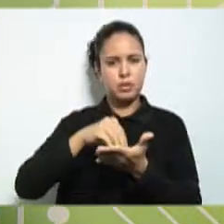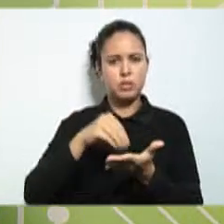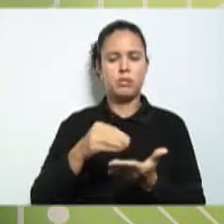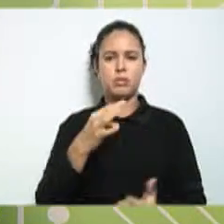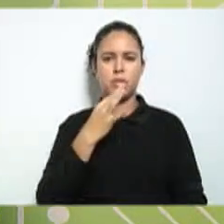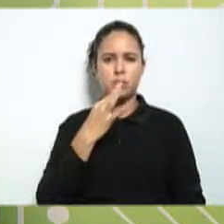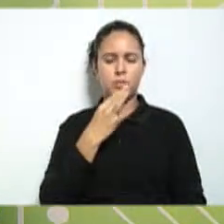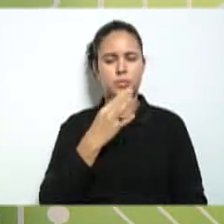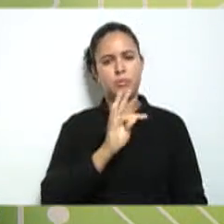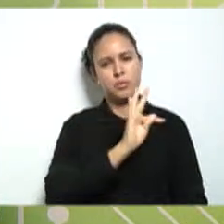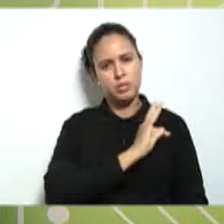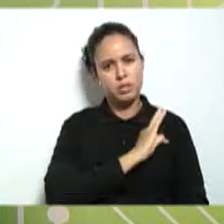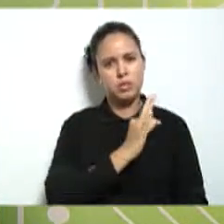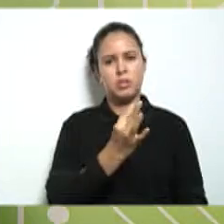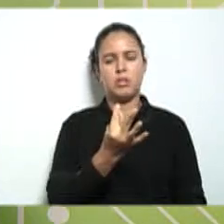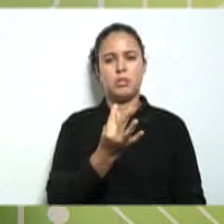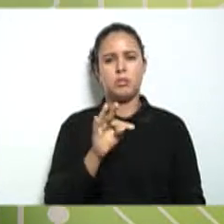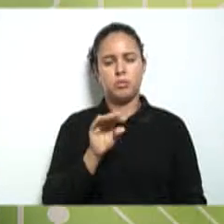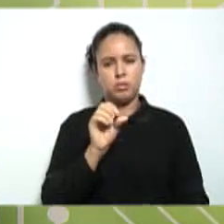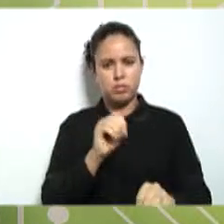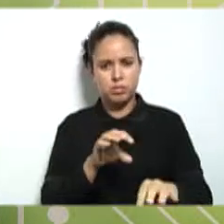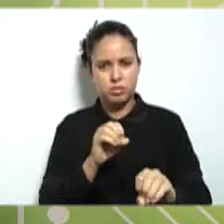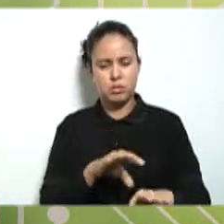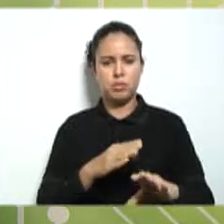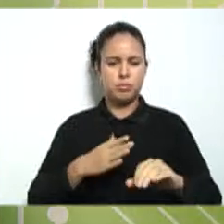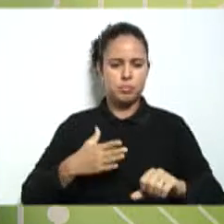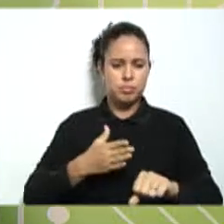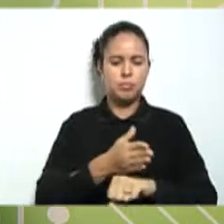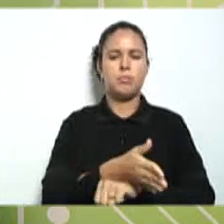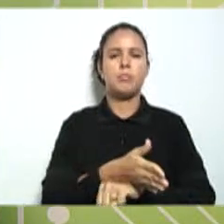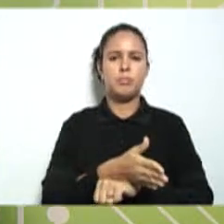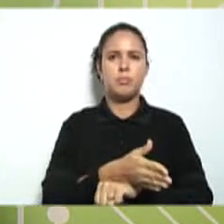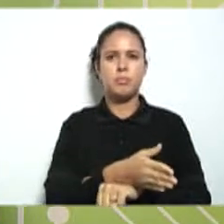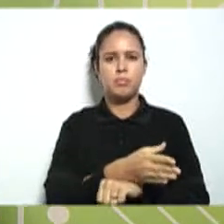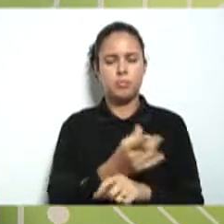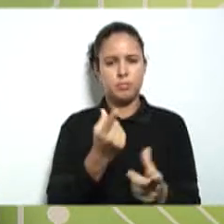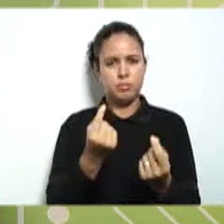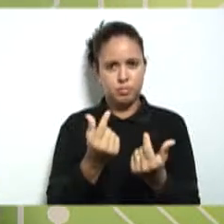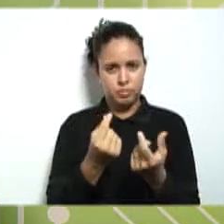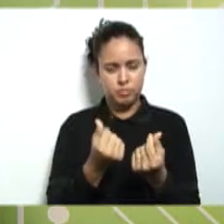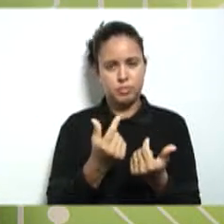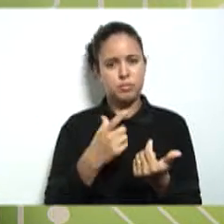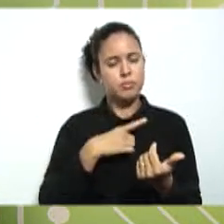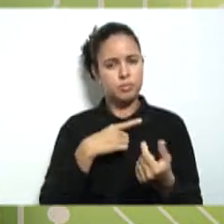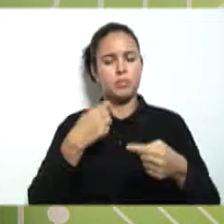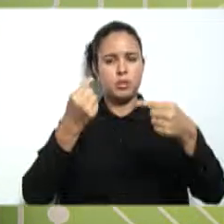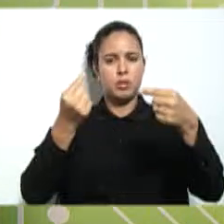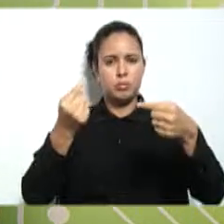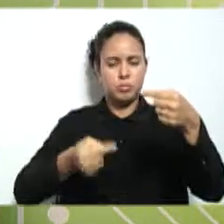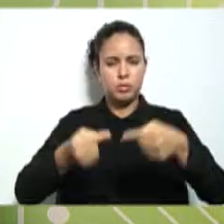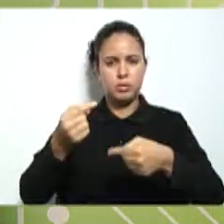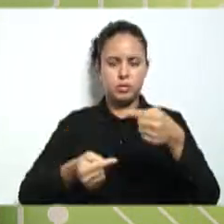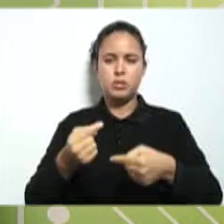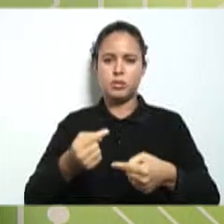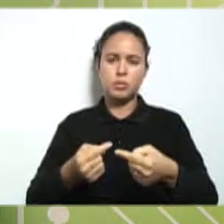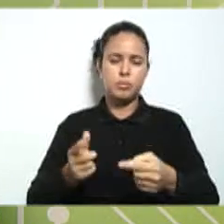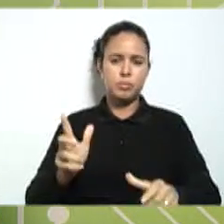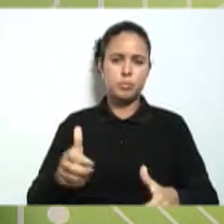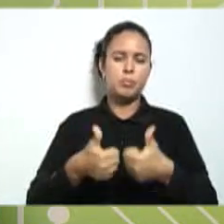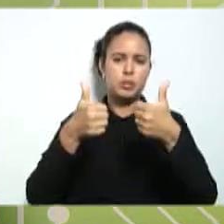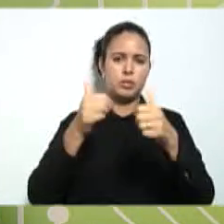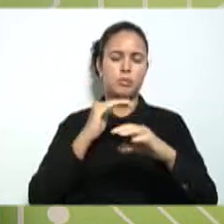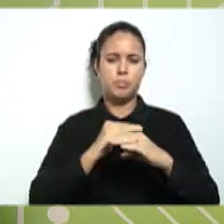conhecimento técnico e às questões de acesso ao capital. Então a gente vai fazer algumas políticas que vão tentar corrigir isso.